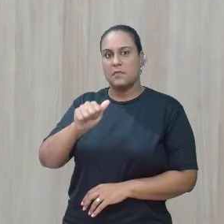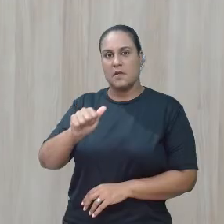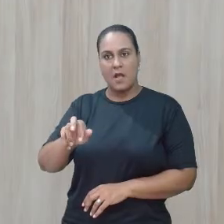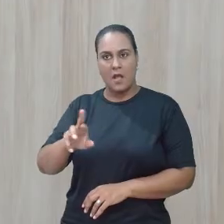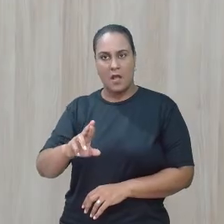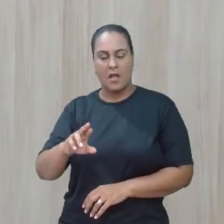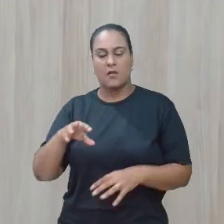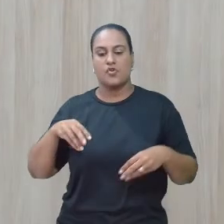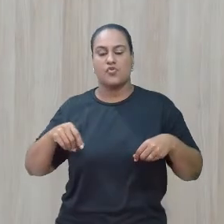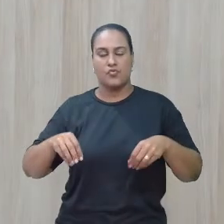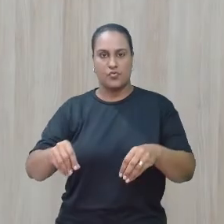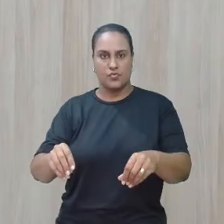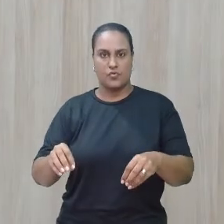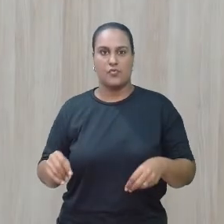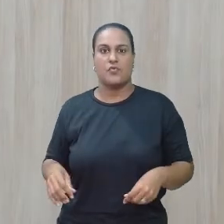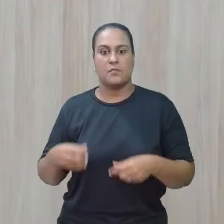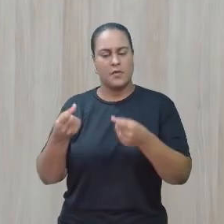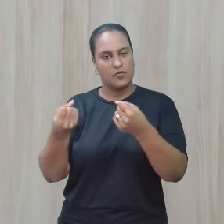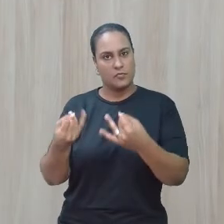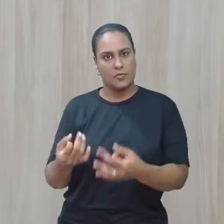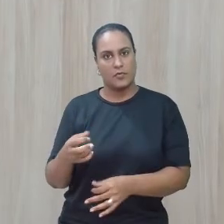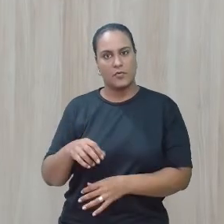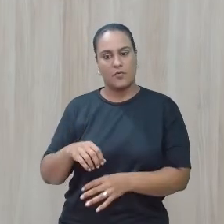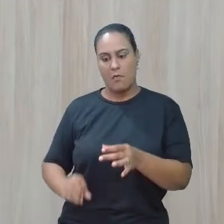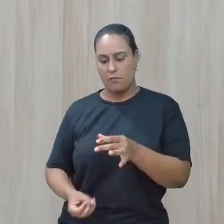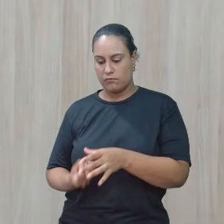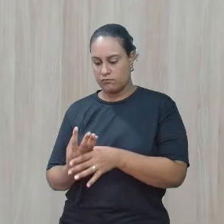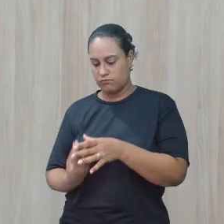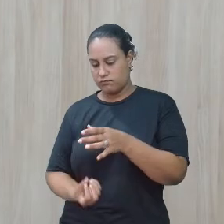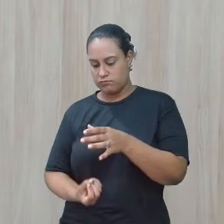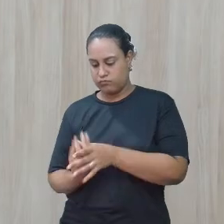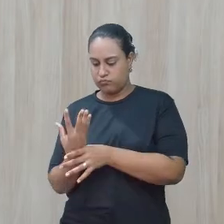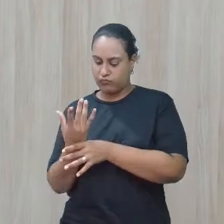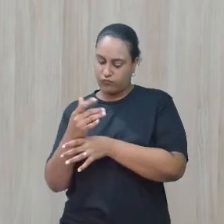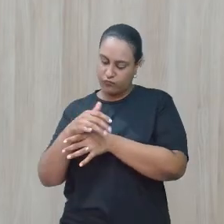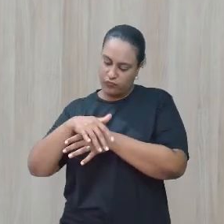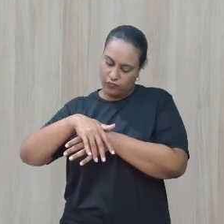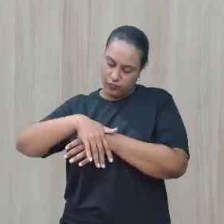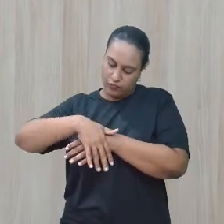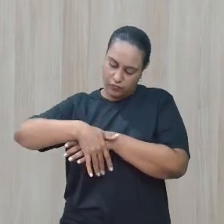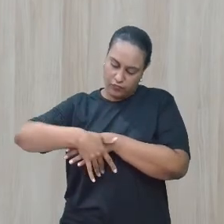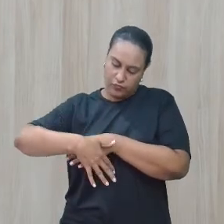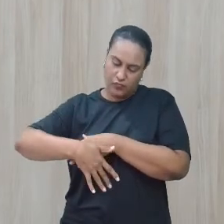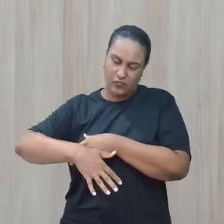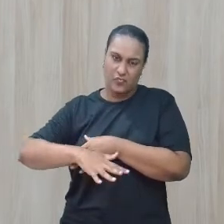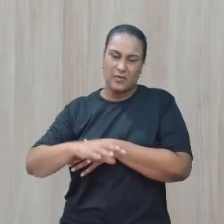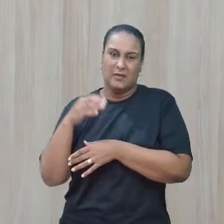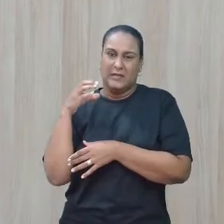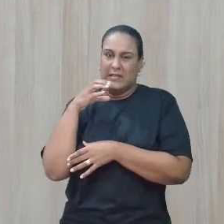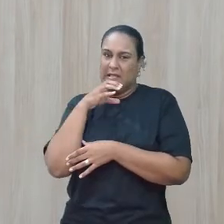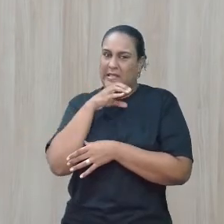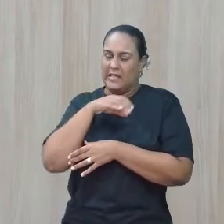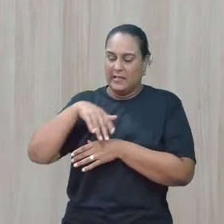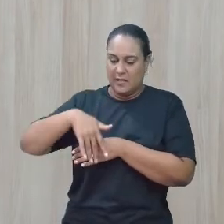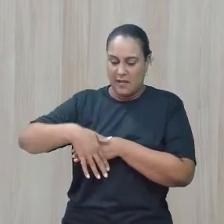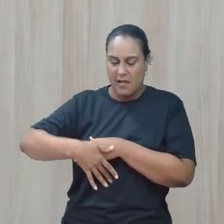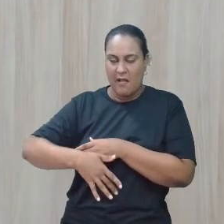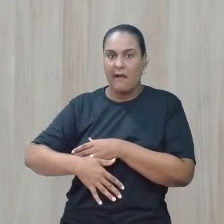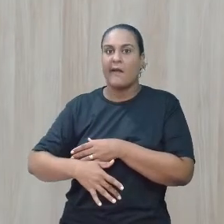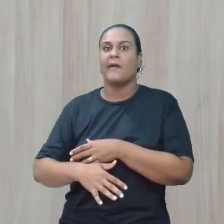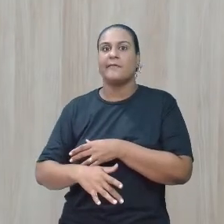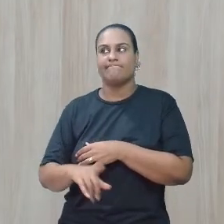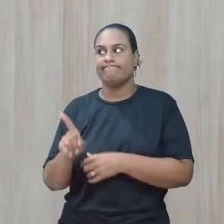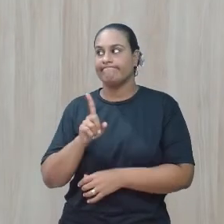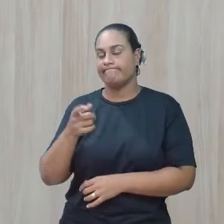né? Desse vulcão aí que a gente vivenciou, né? Vê nos noticiários lá